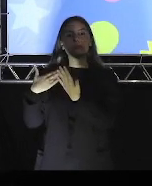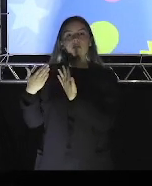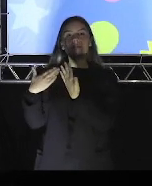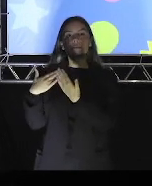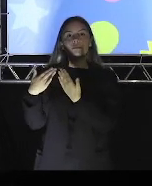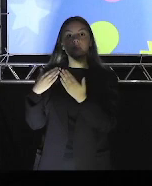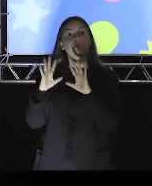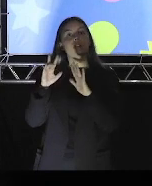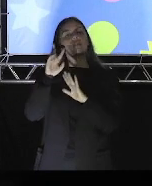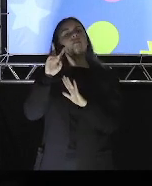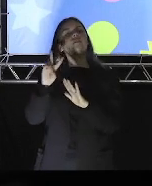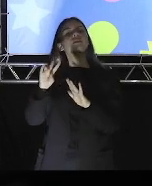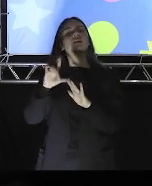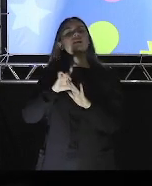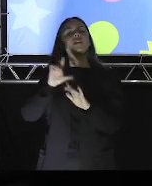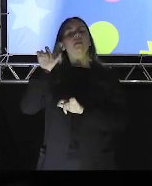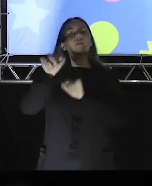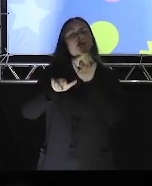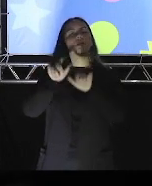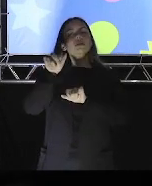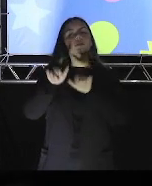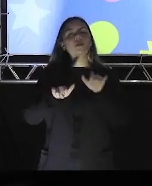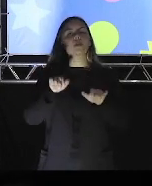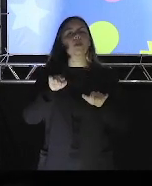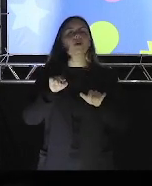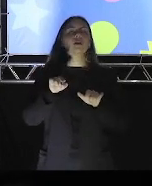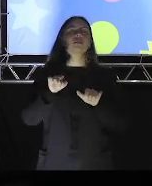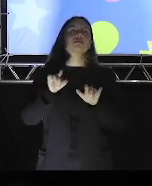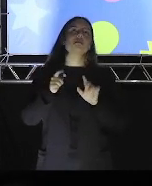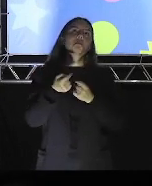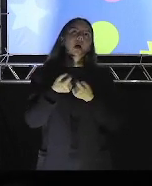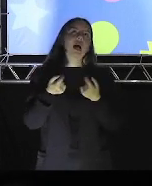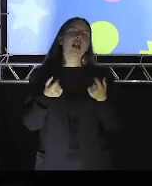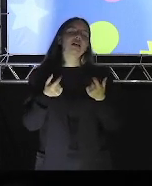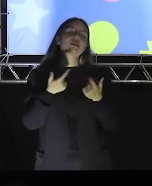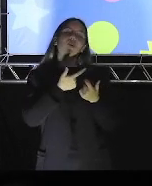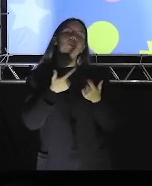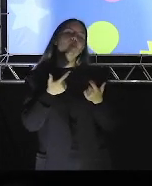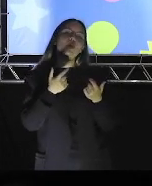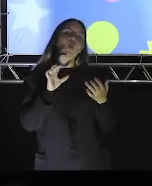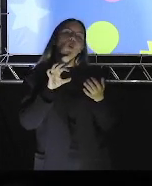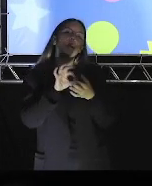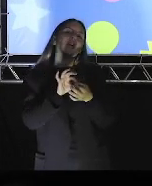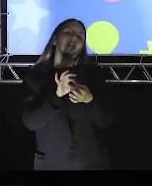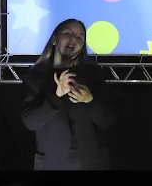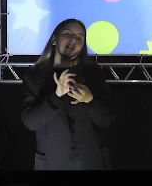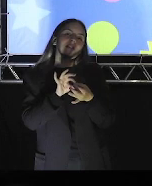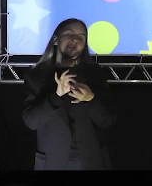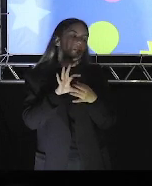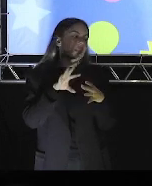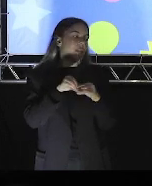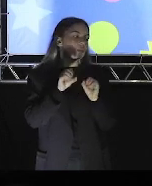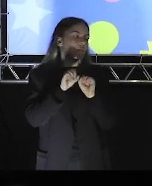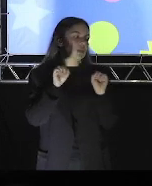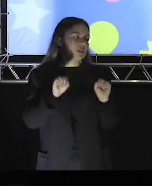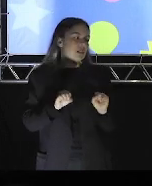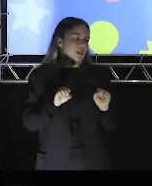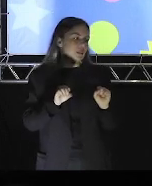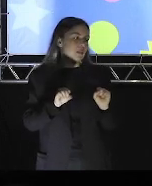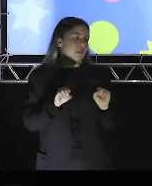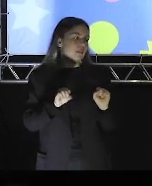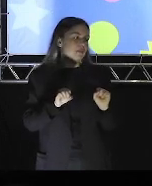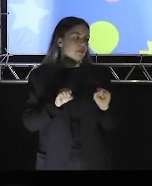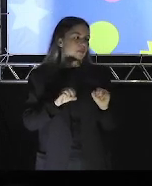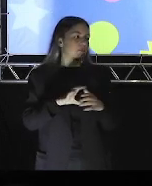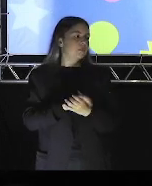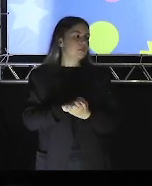a gente vê que tem uma pessoa ali que parece que está desconectada dentro do sistema, do capítulo